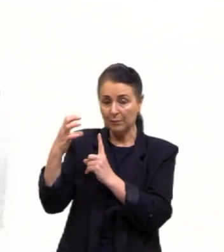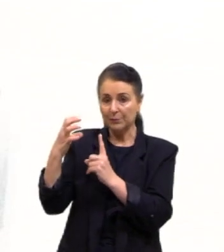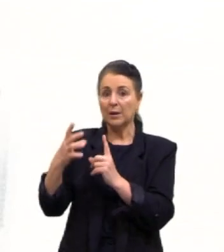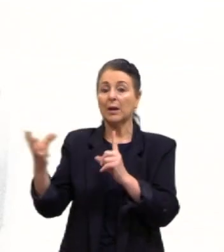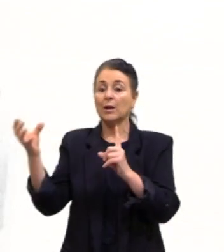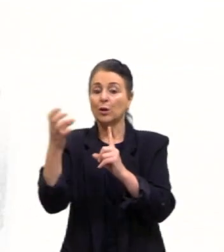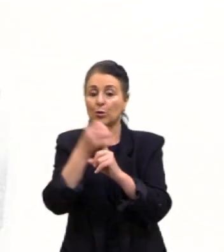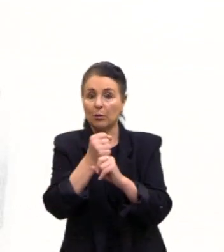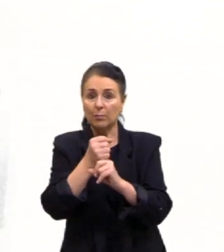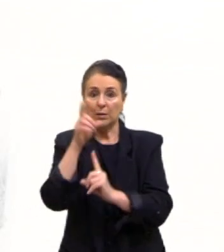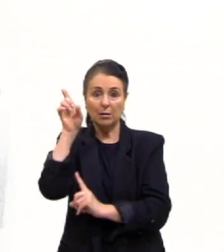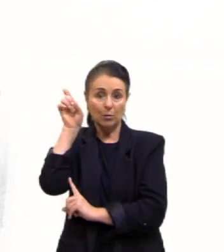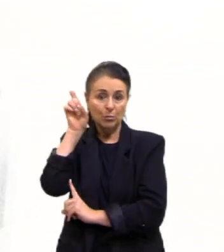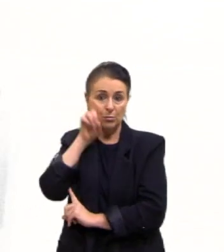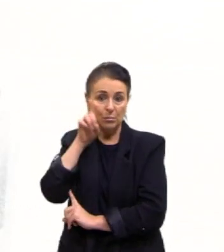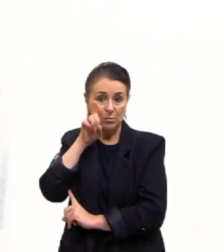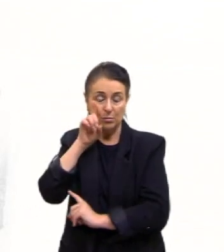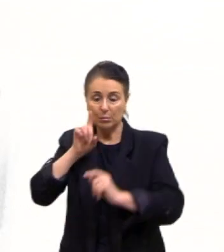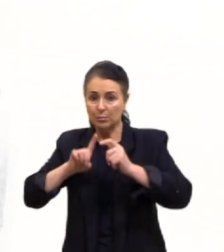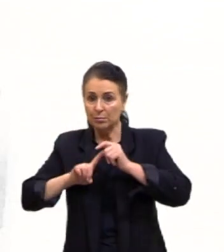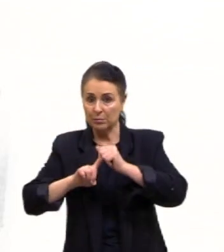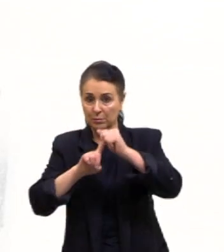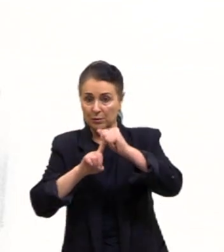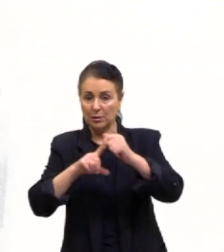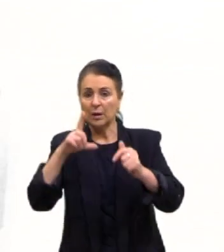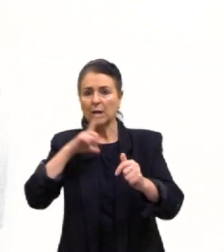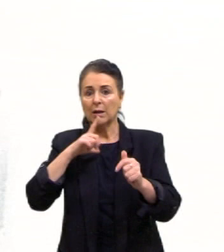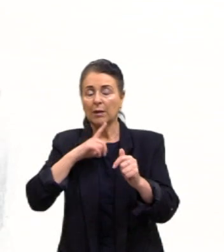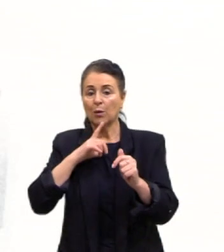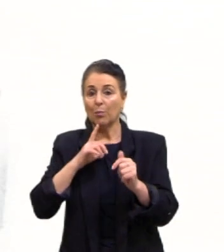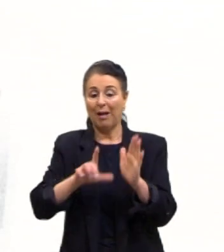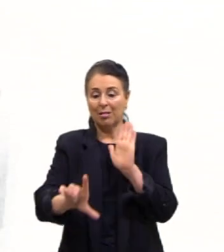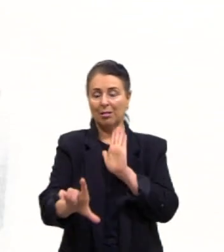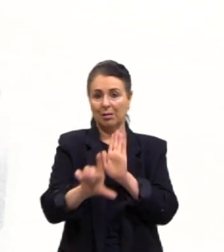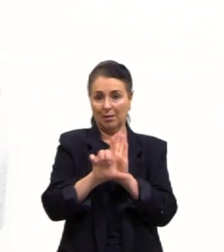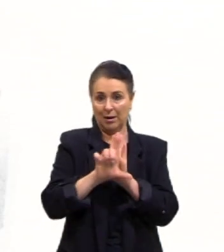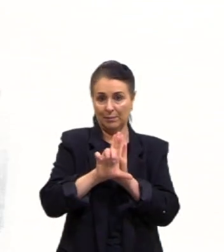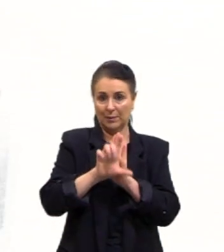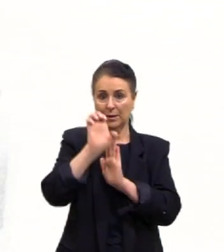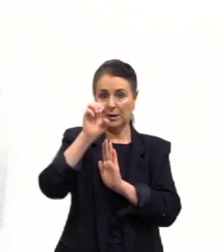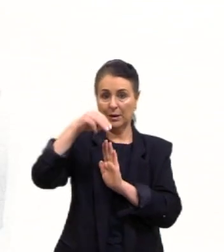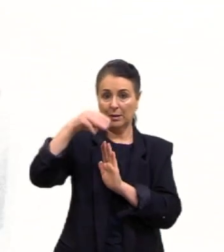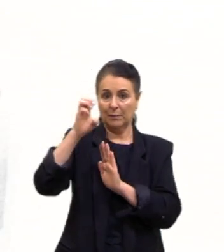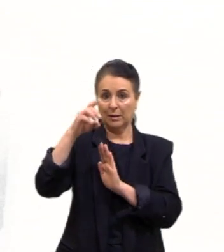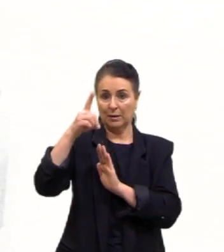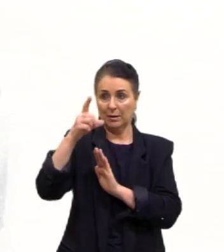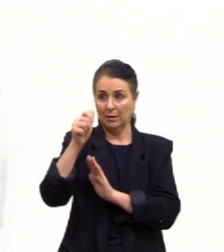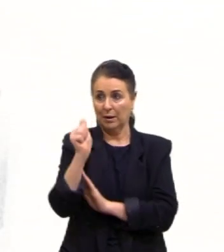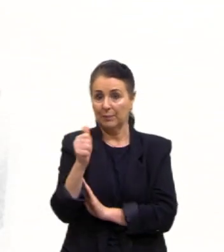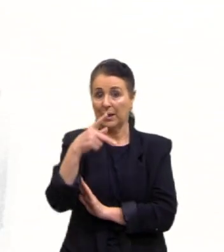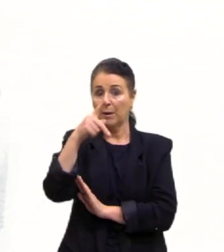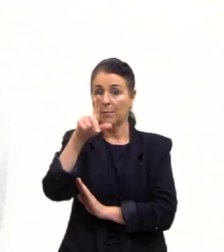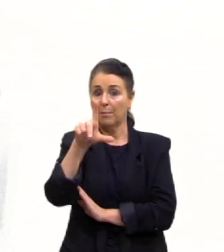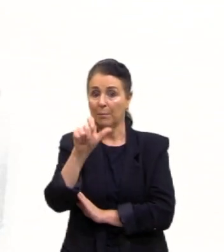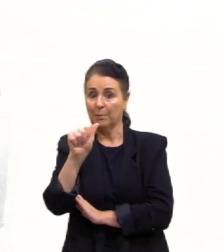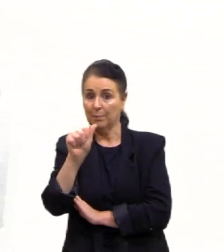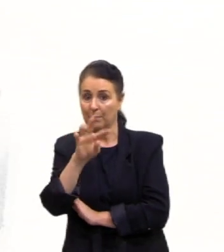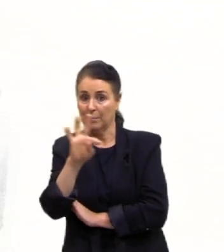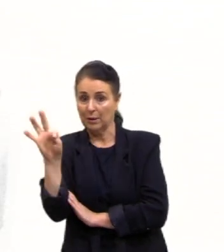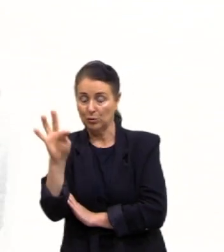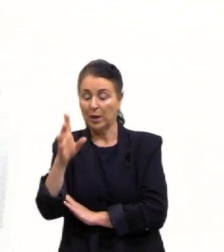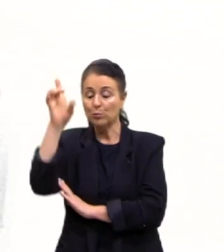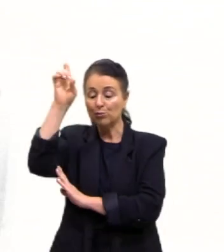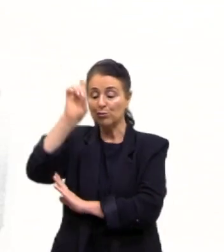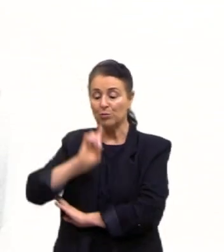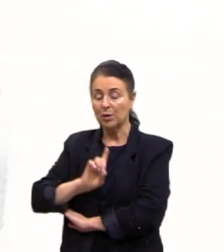Americana os Estados Unidos baixou inclusive uma Emenda que era a emenda plati que dava direito para